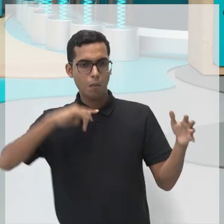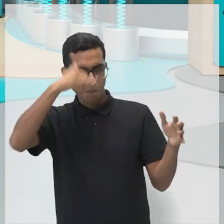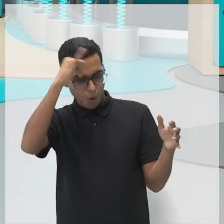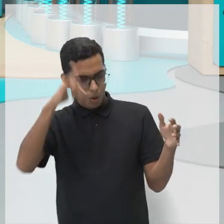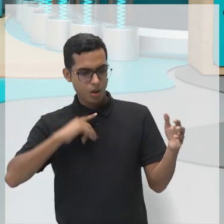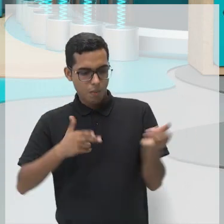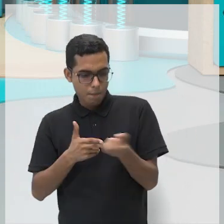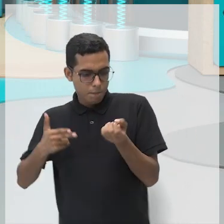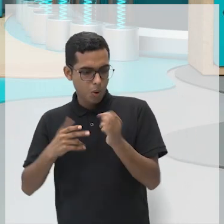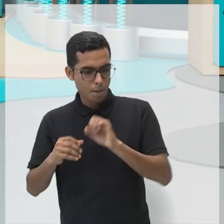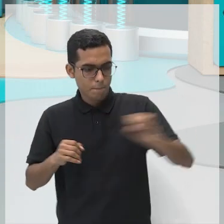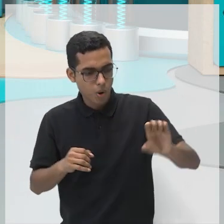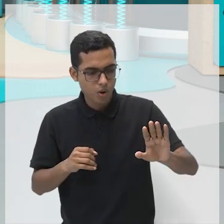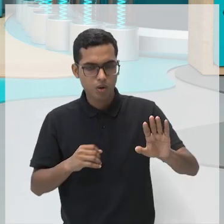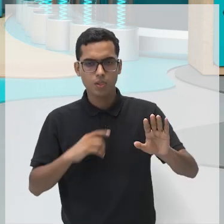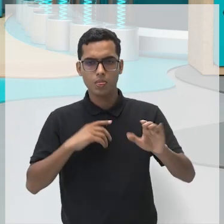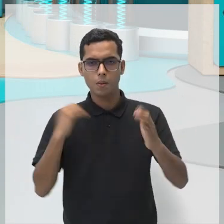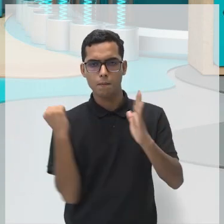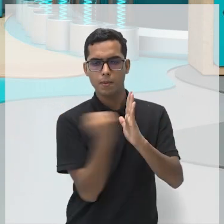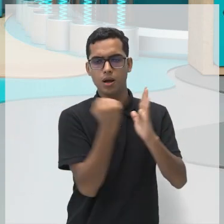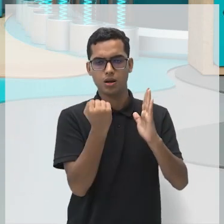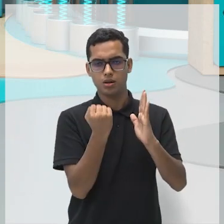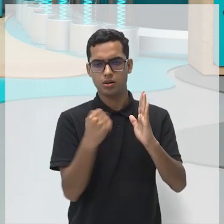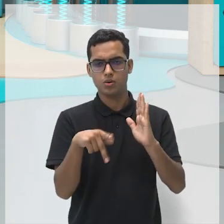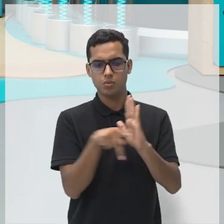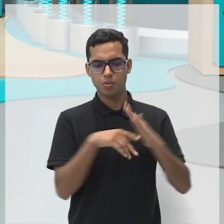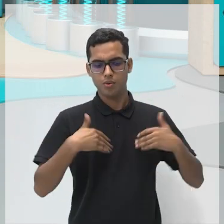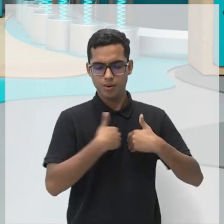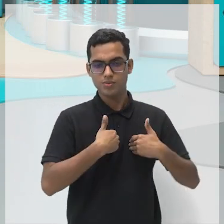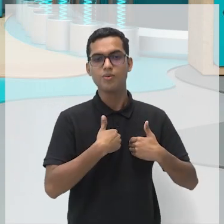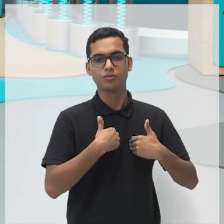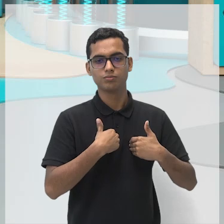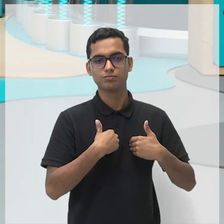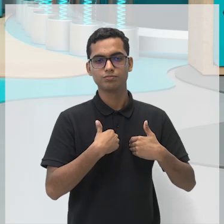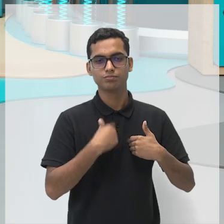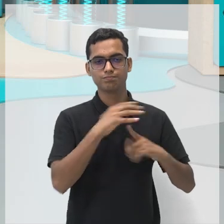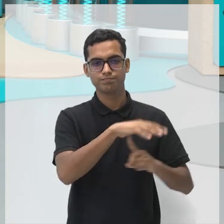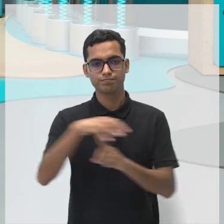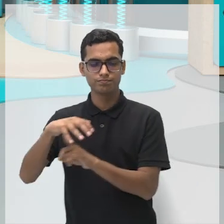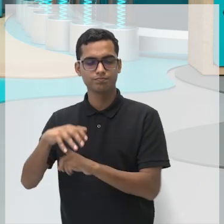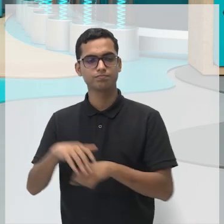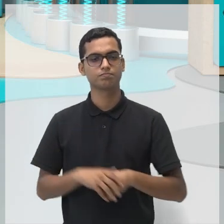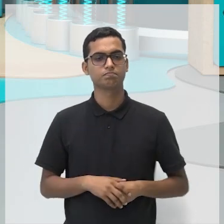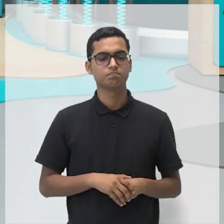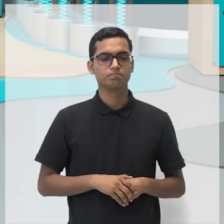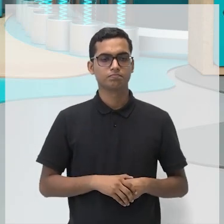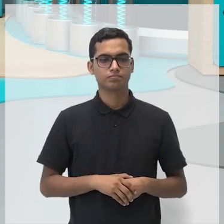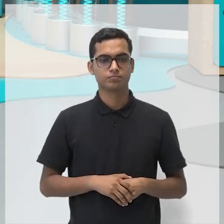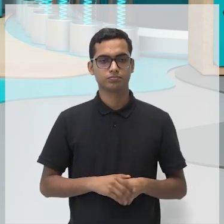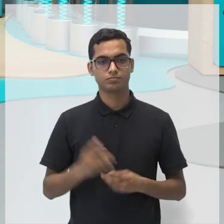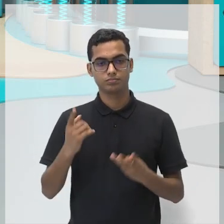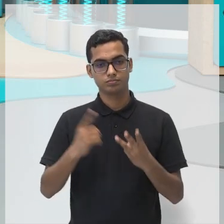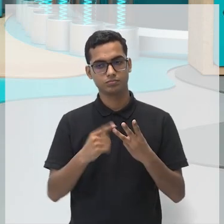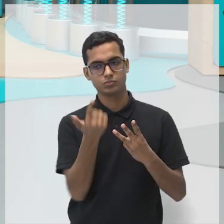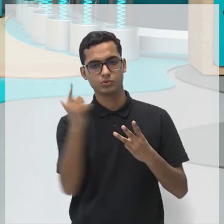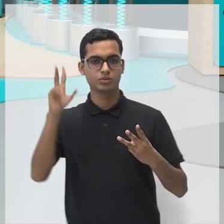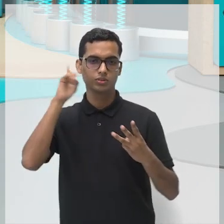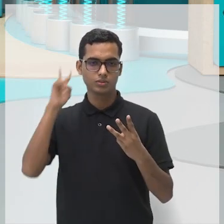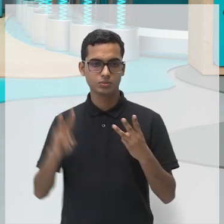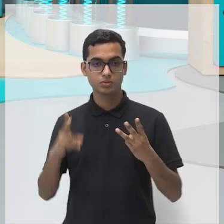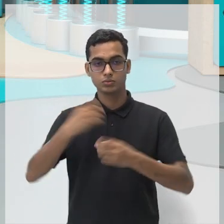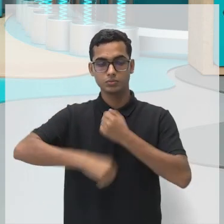o esporte, a modalidade que a gente conhece hoje, foi só um pulinho. A gente tem ainda uma outra versão, olha só, que diz que